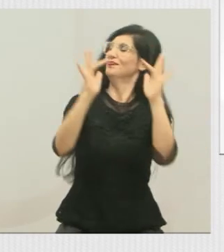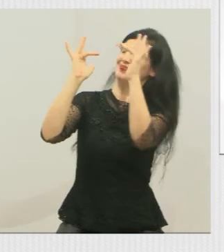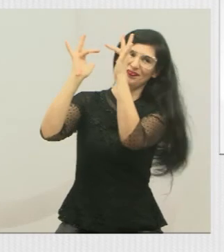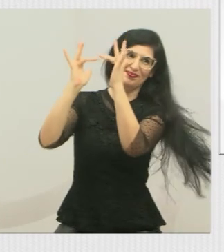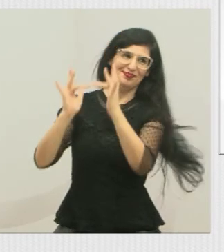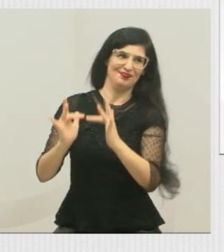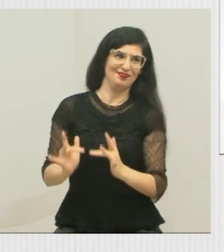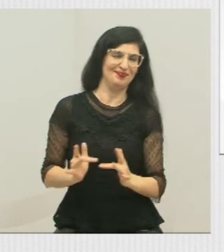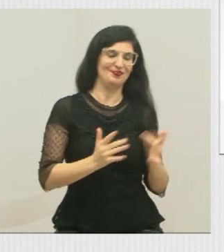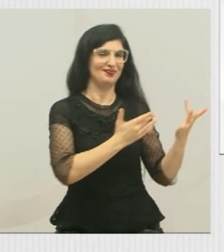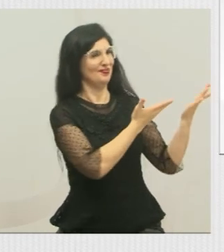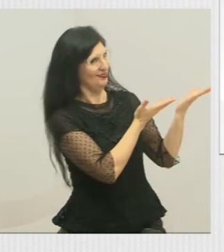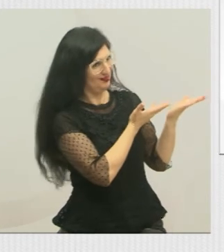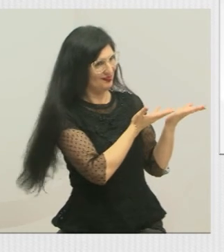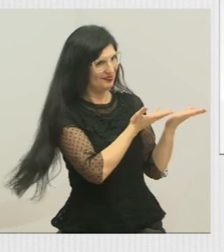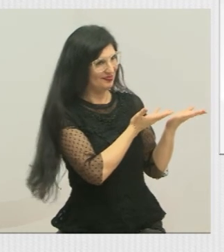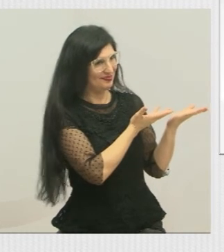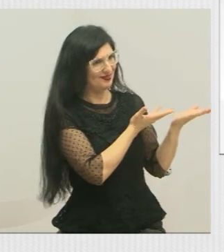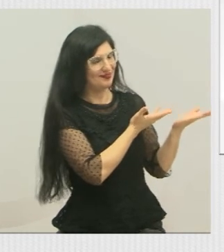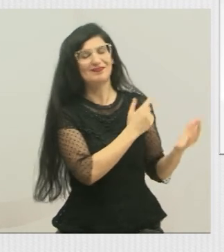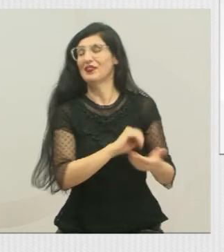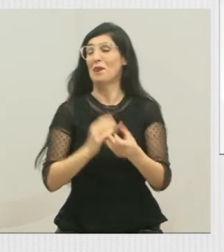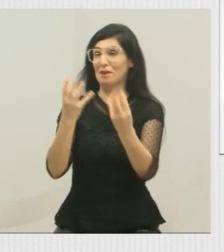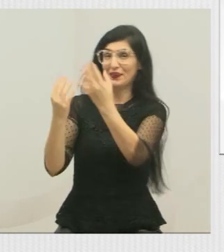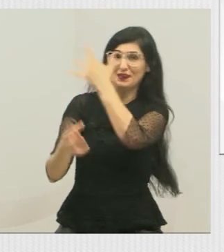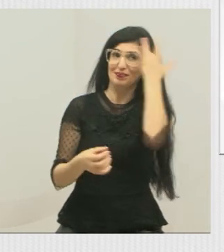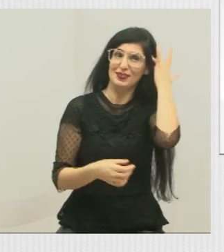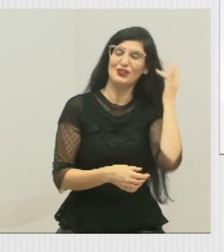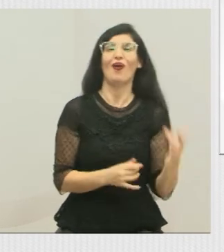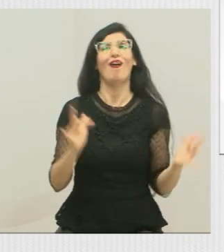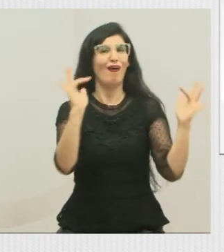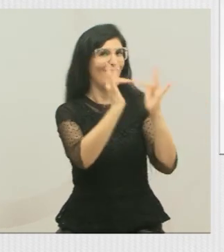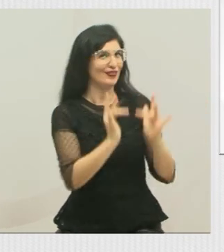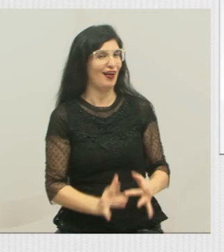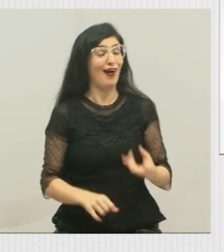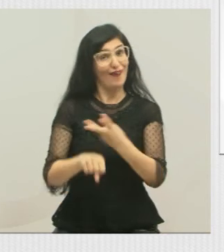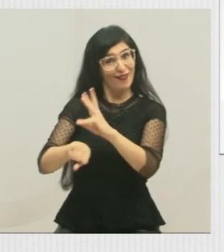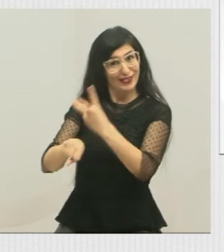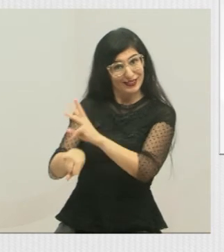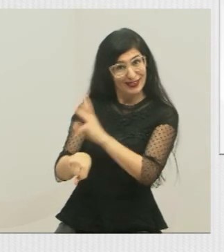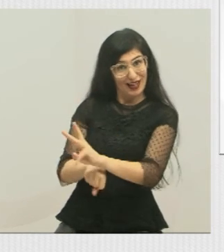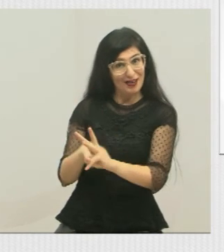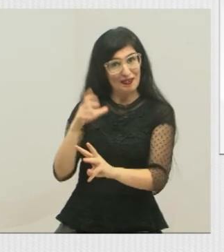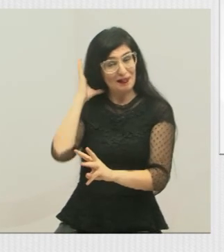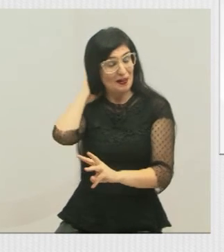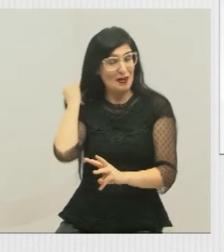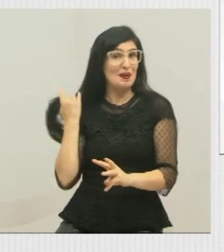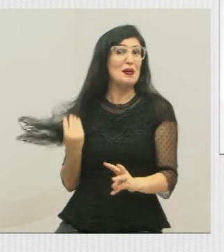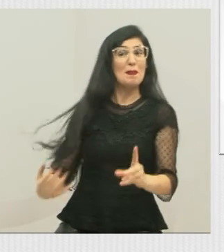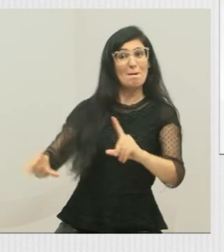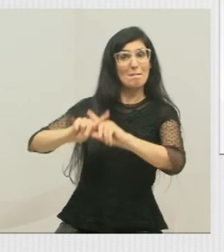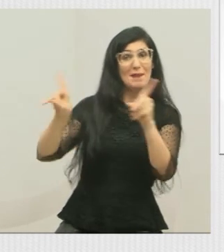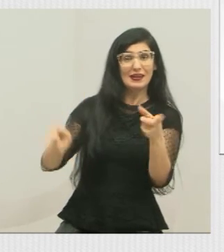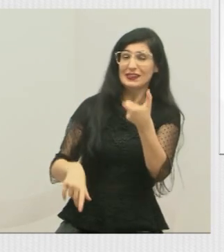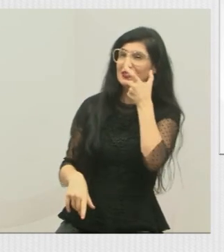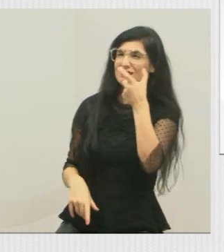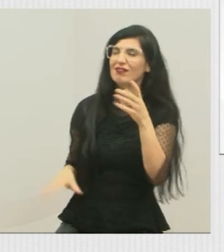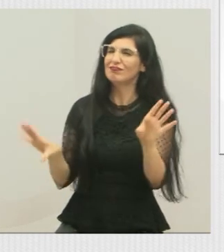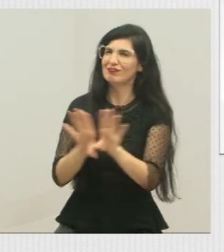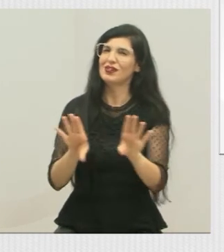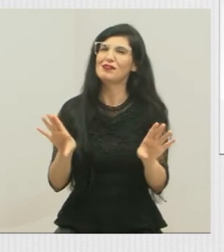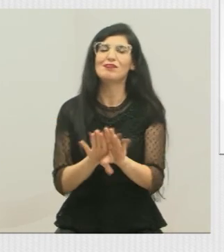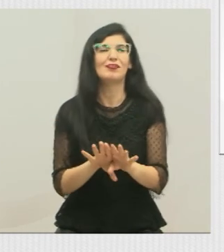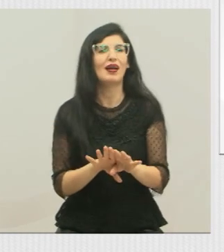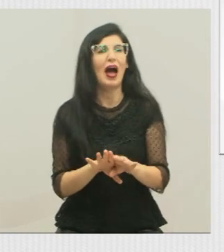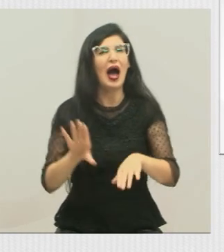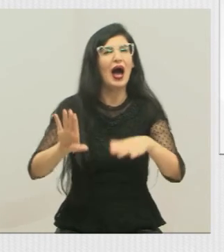nossos contatos e muitas pessoas estão entrando em contato pelo WhatsApp mas eu achava interessante também muitas